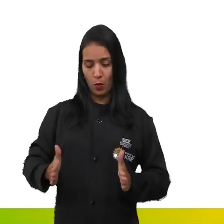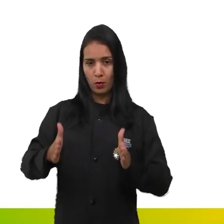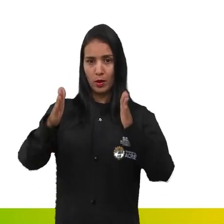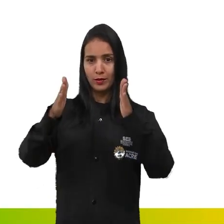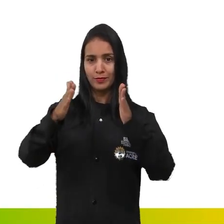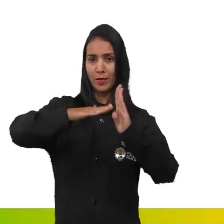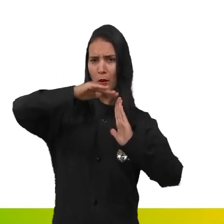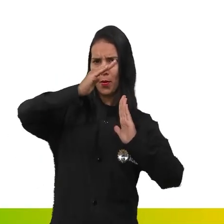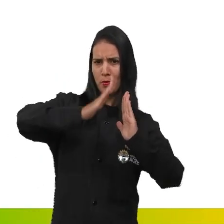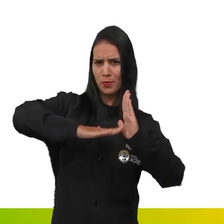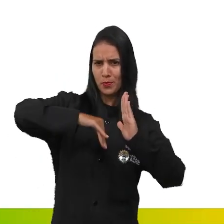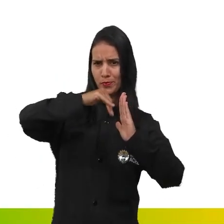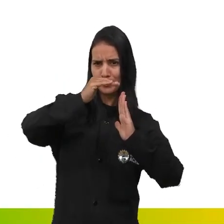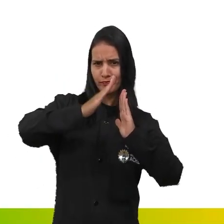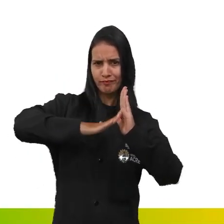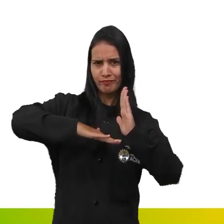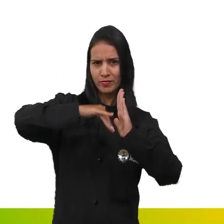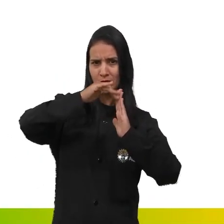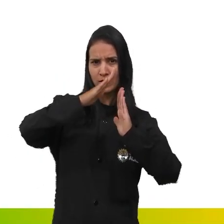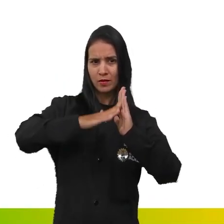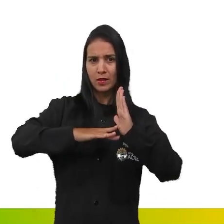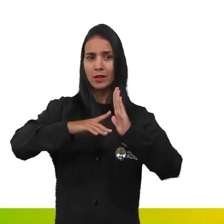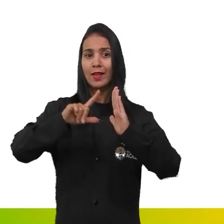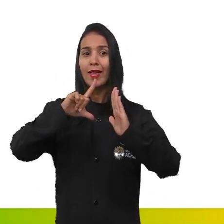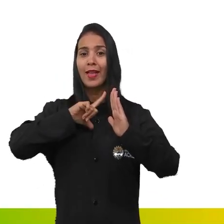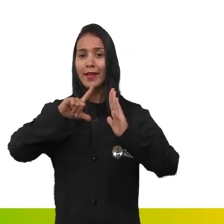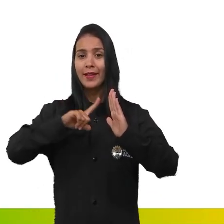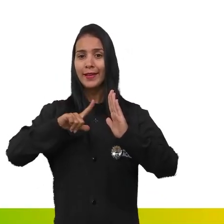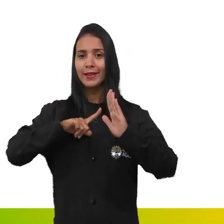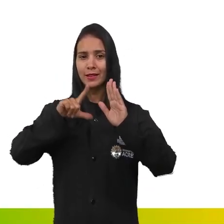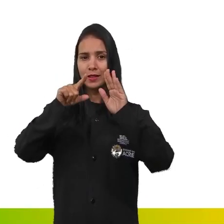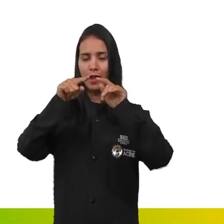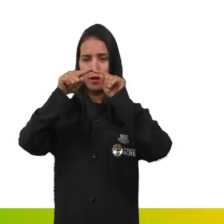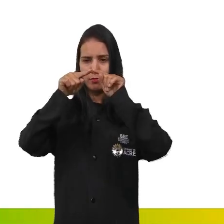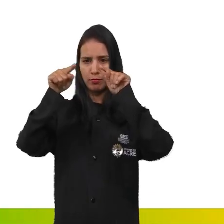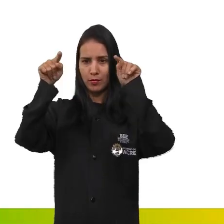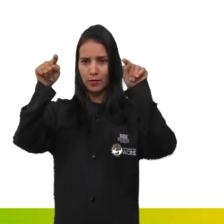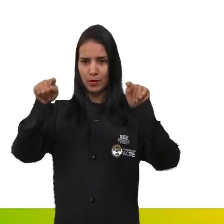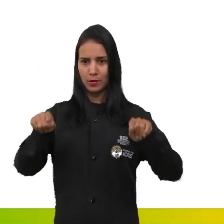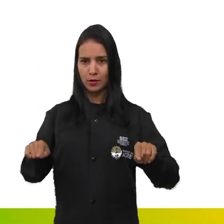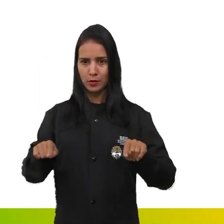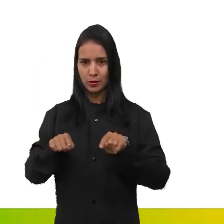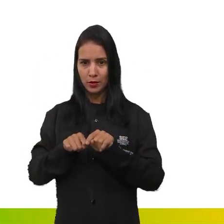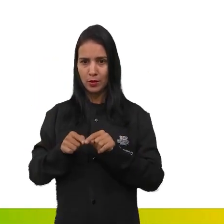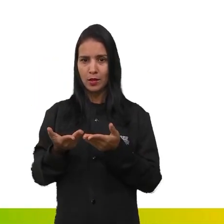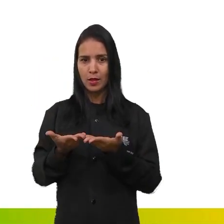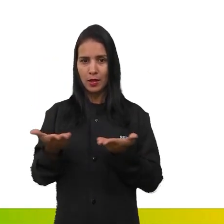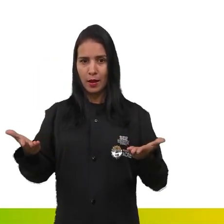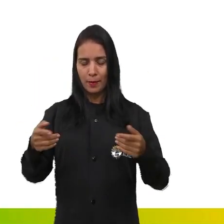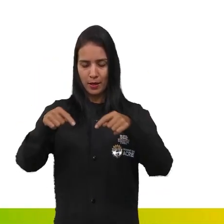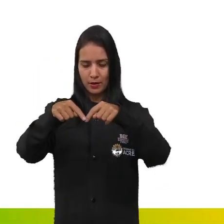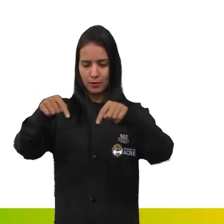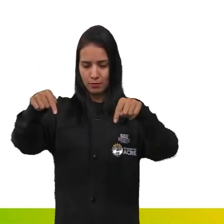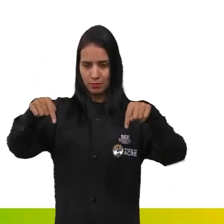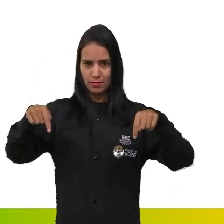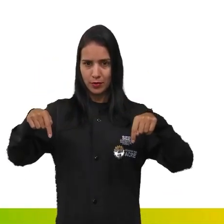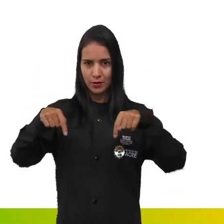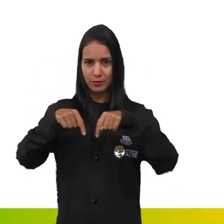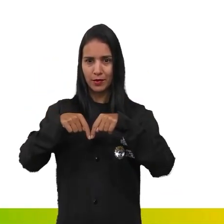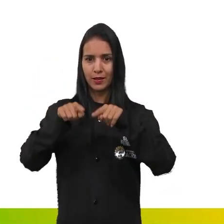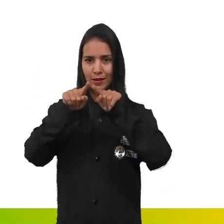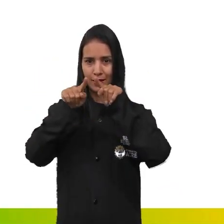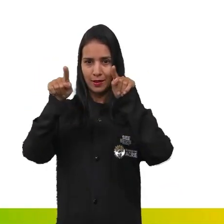desculpa, com a forma de um paralelepípedo retangular reto, significa que os ângulos deles todos são de 90